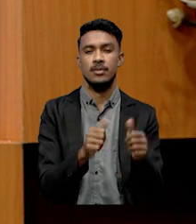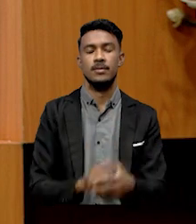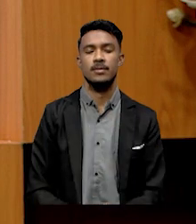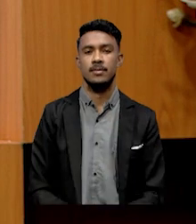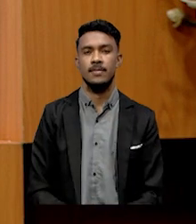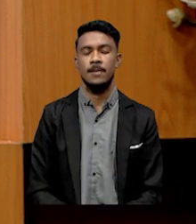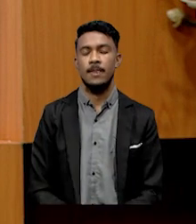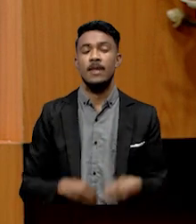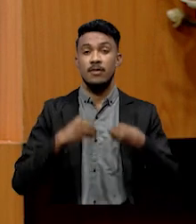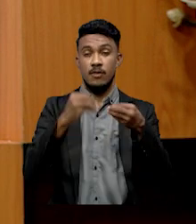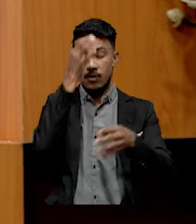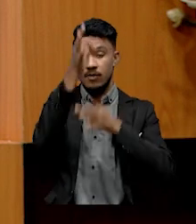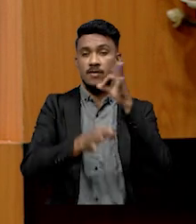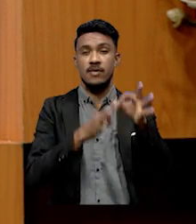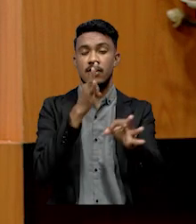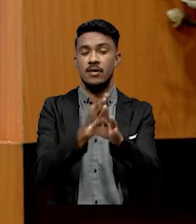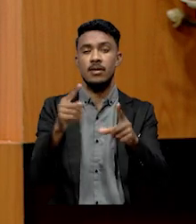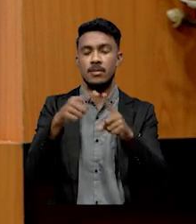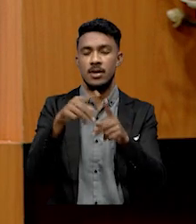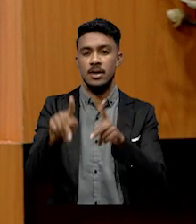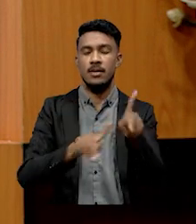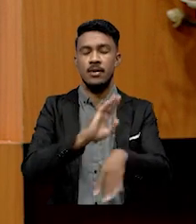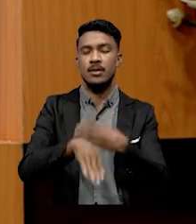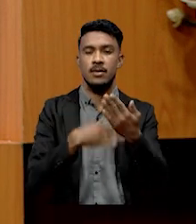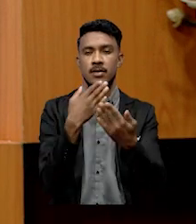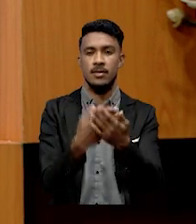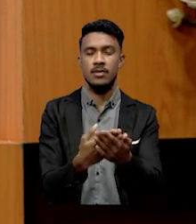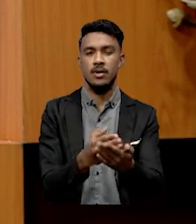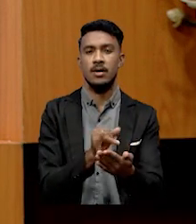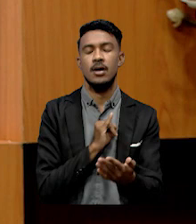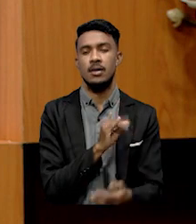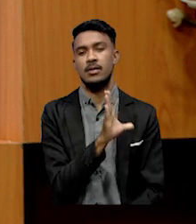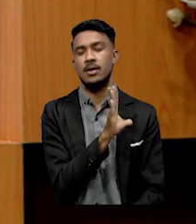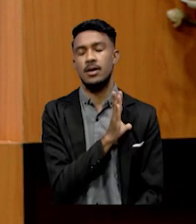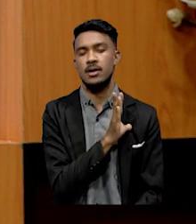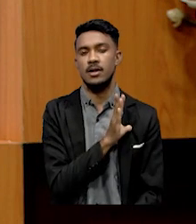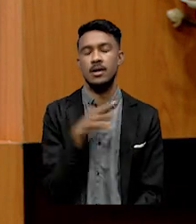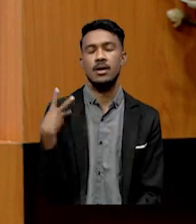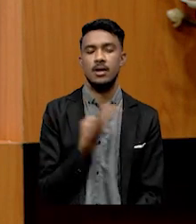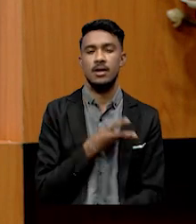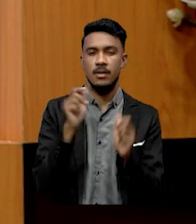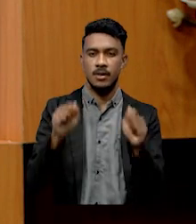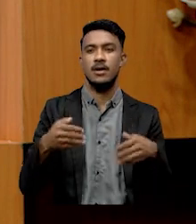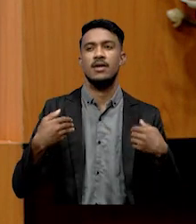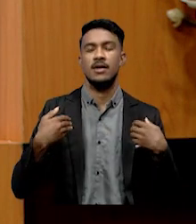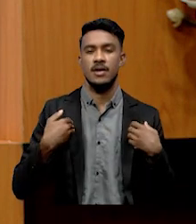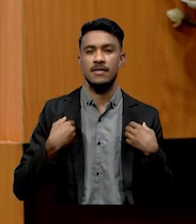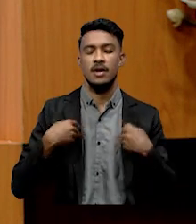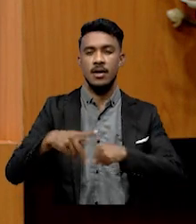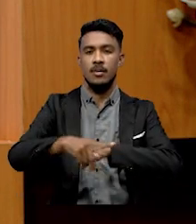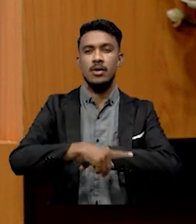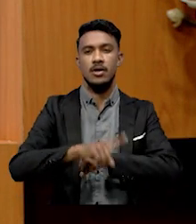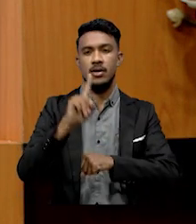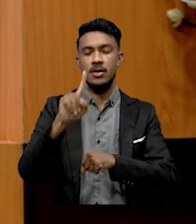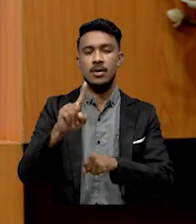Né? Tu fofia ba investor se no nosso setor privado. How esperamos que até esta bela e consenso político da entre